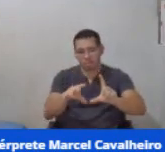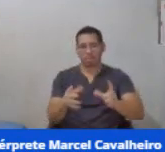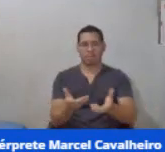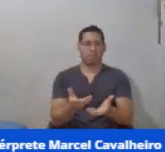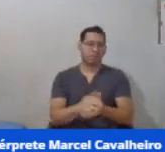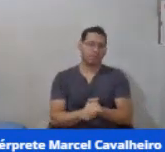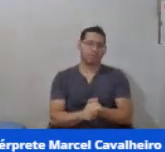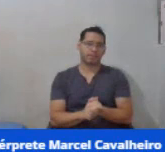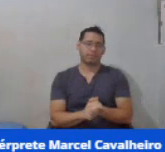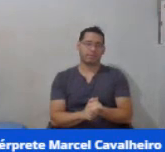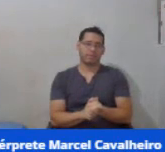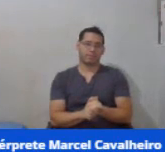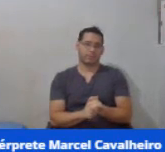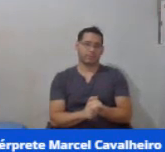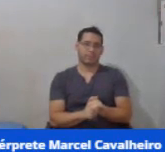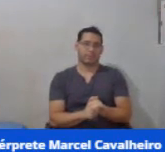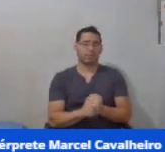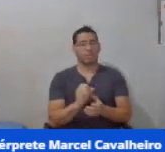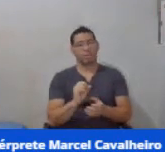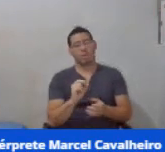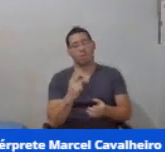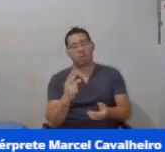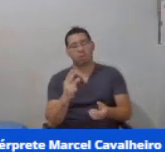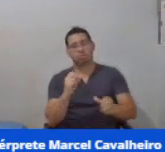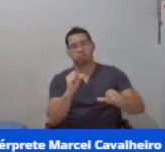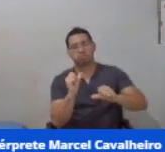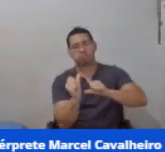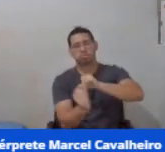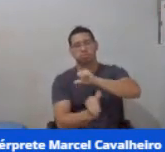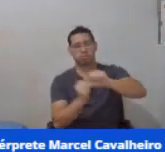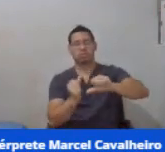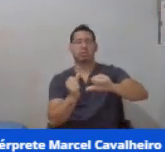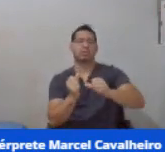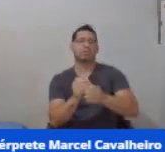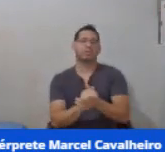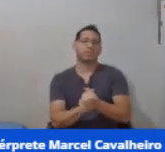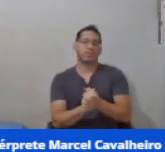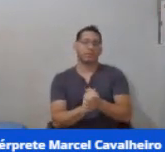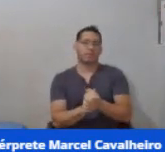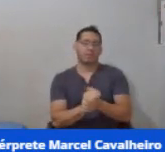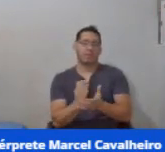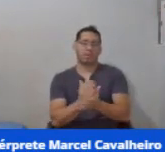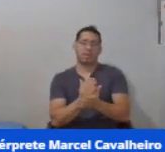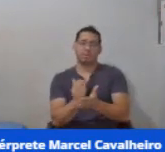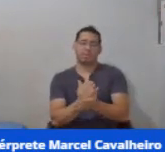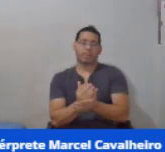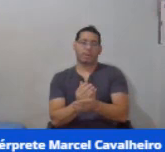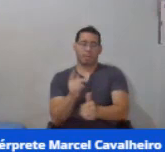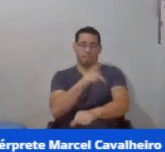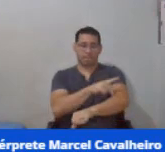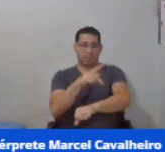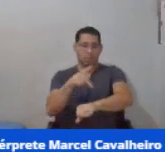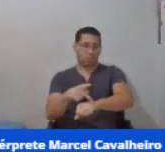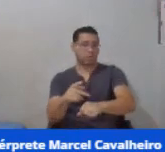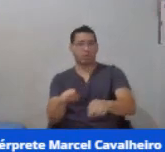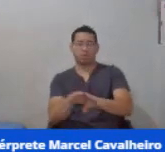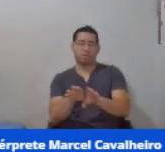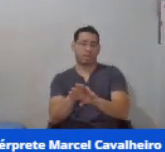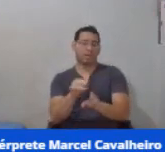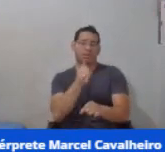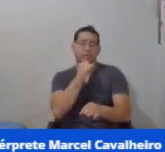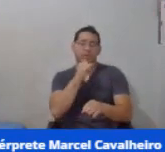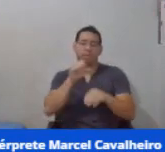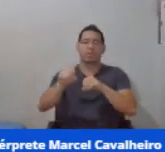fosse o caso, de alternância pedagógica, como ocorre em algumas modalidades da educação do campo, a citar.